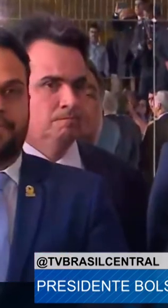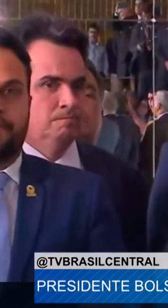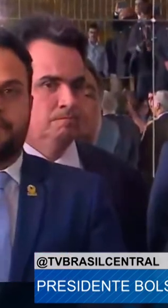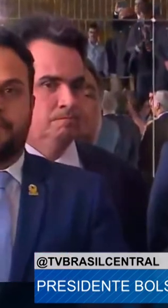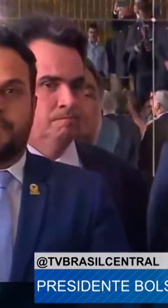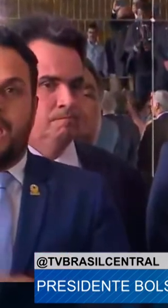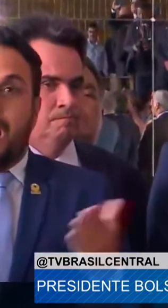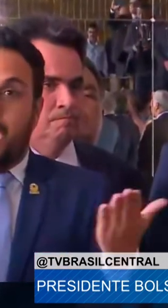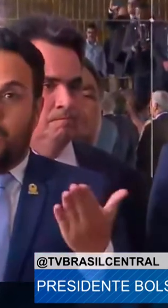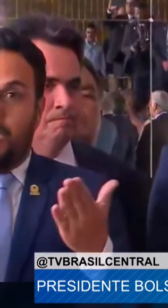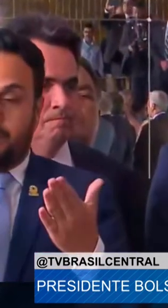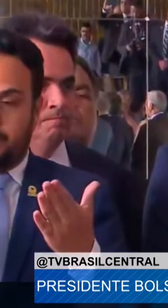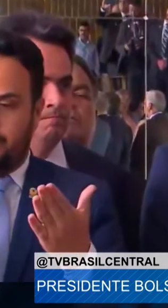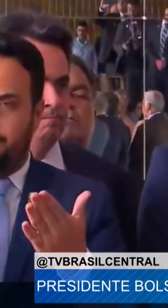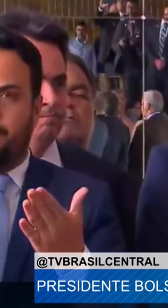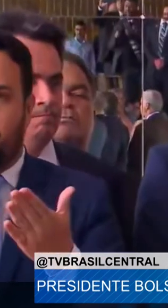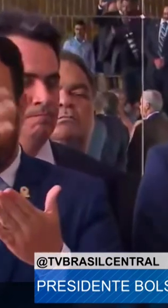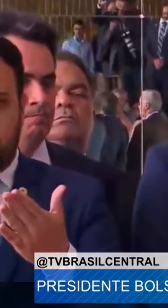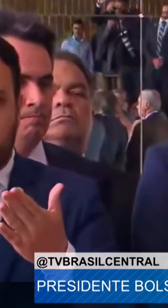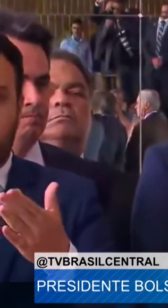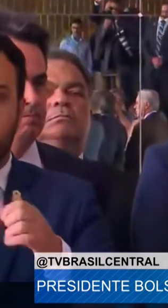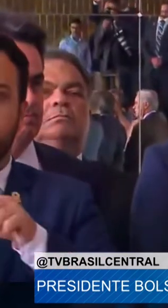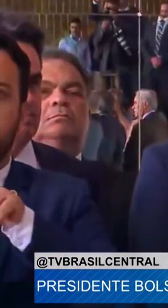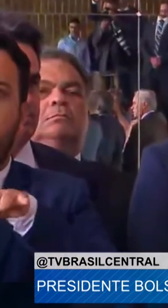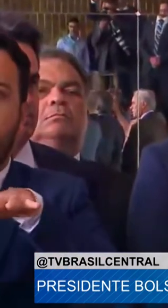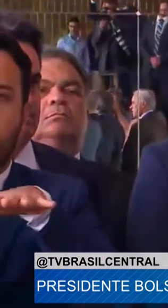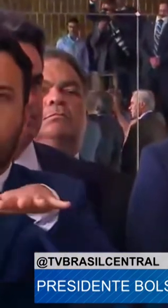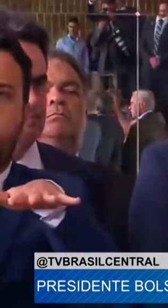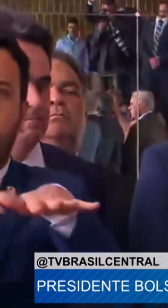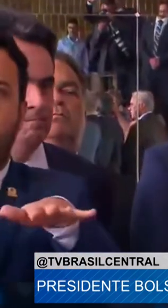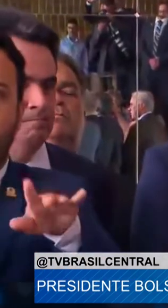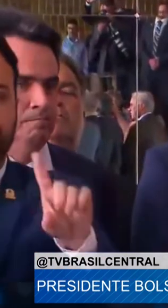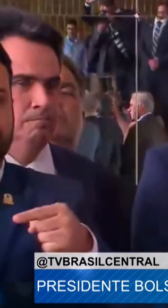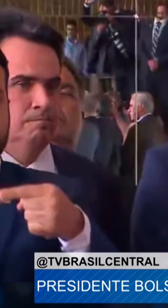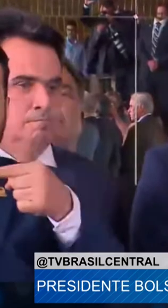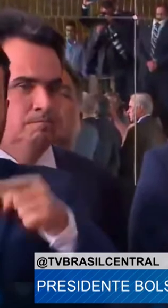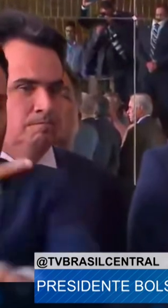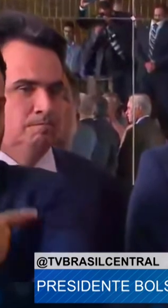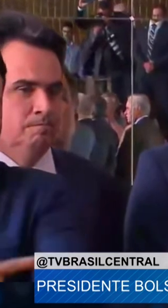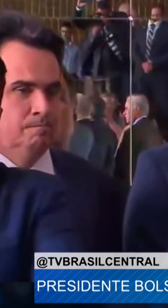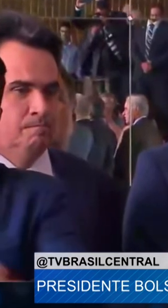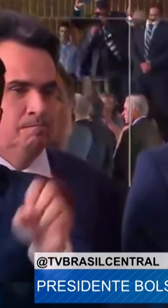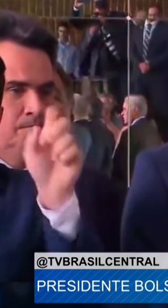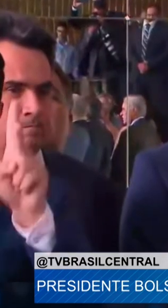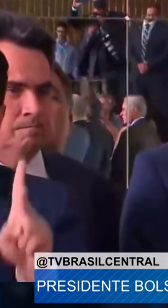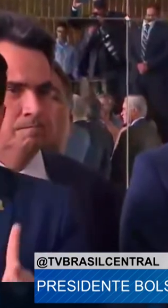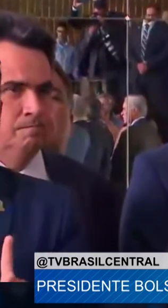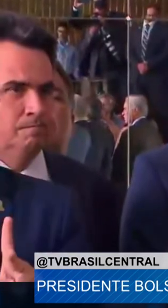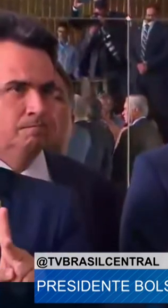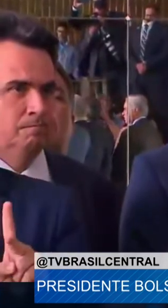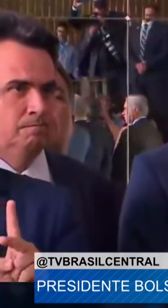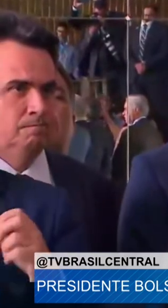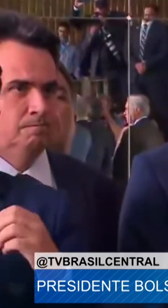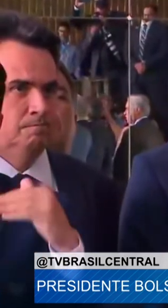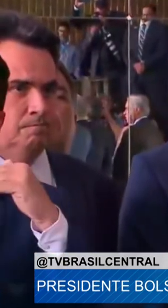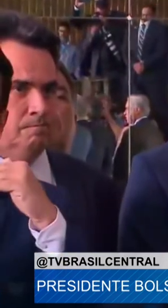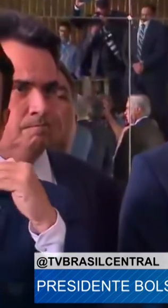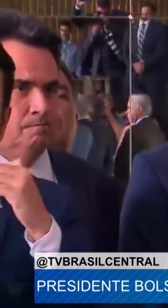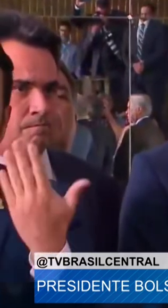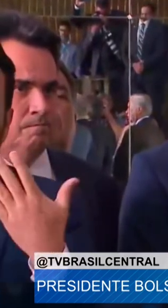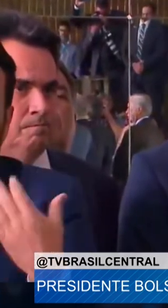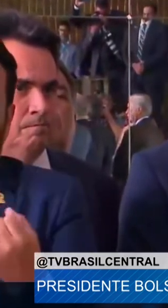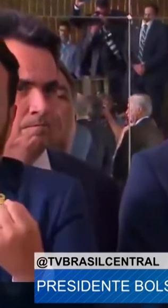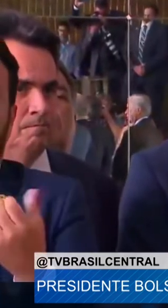As manifestações pacíficas sempre serão bem-vindas, mas os nossos métodos